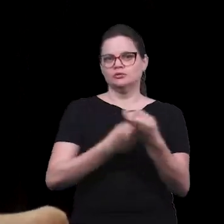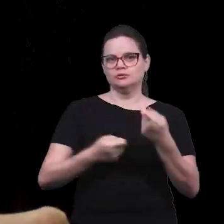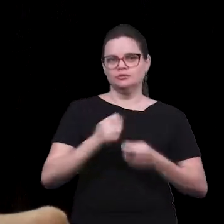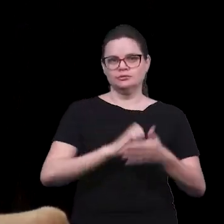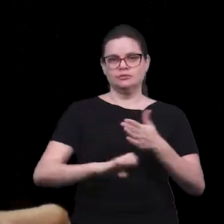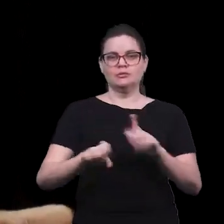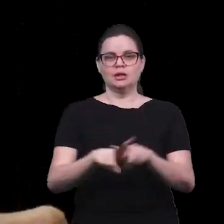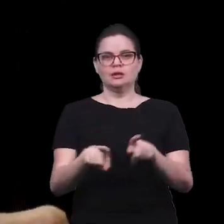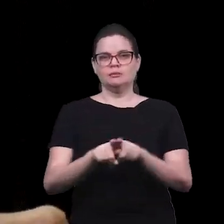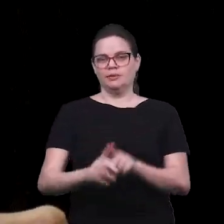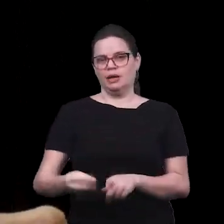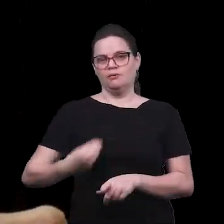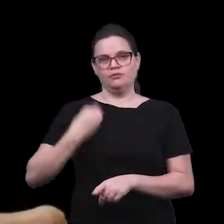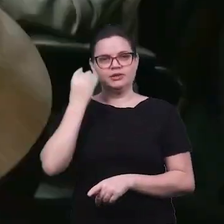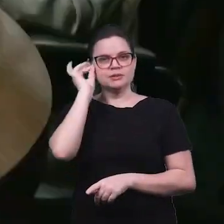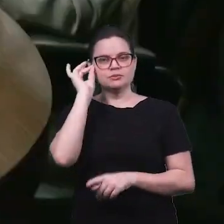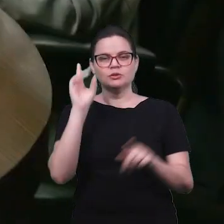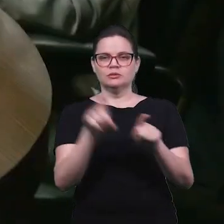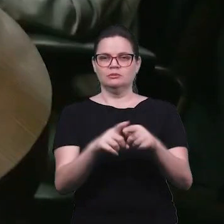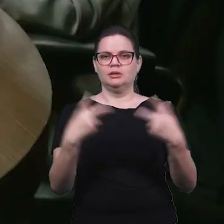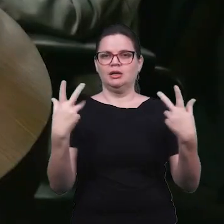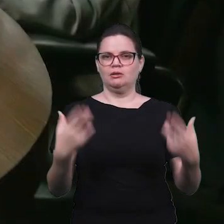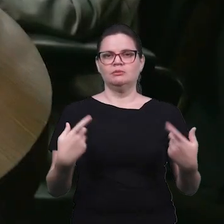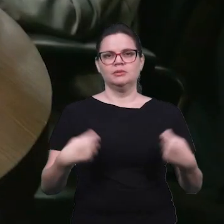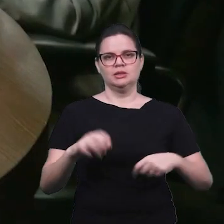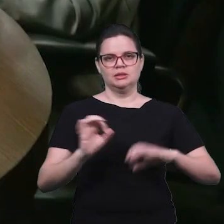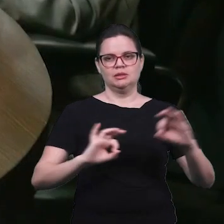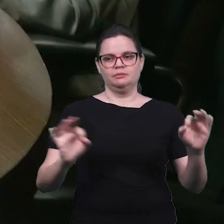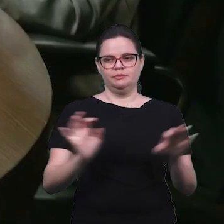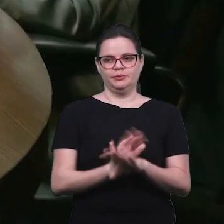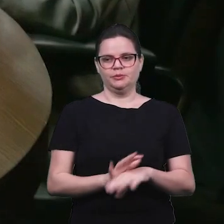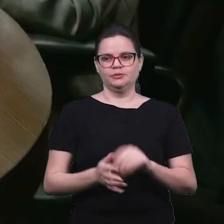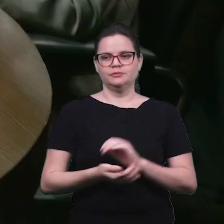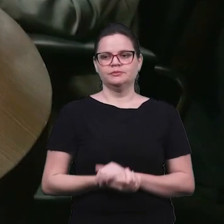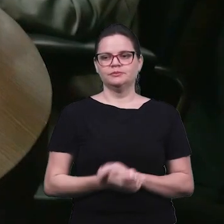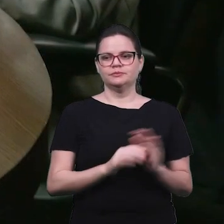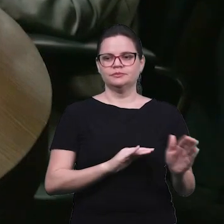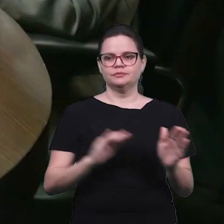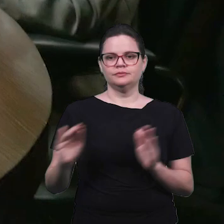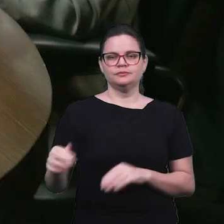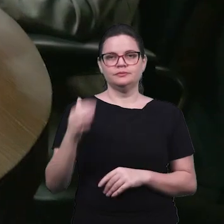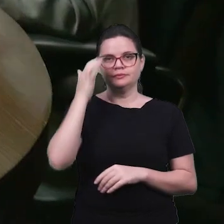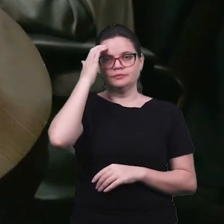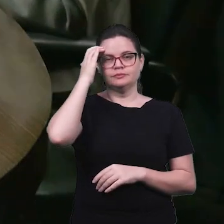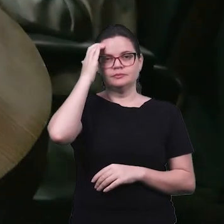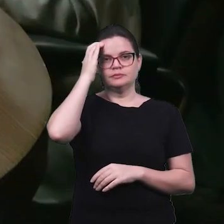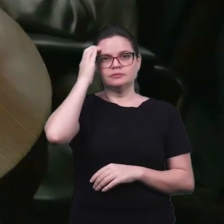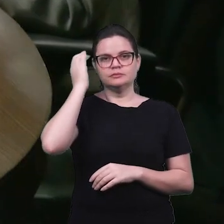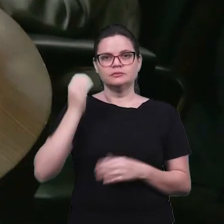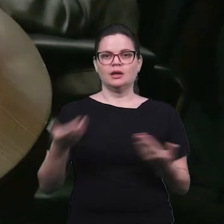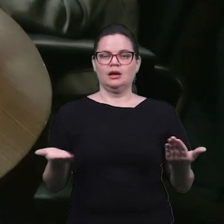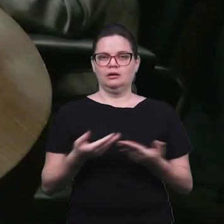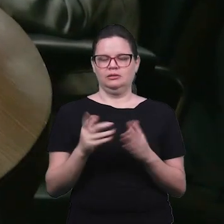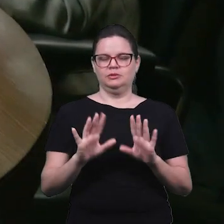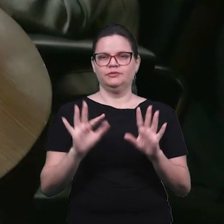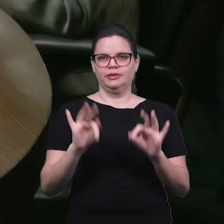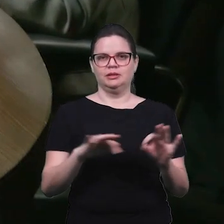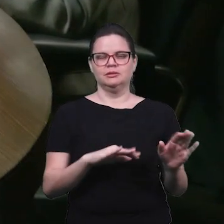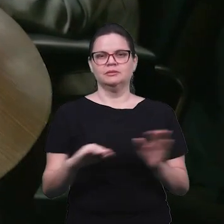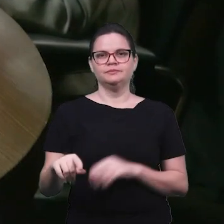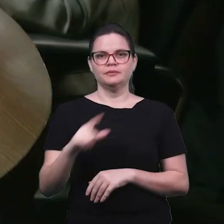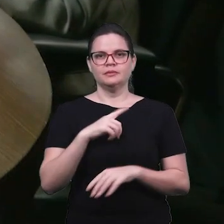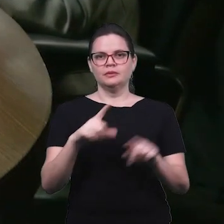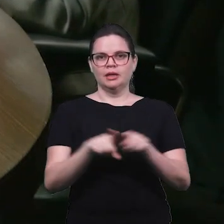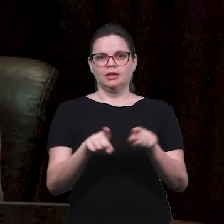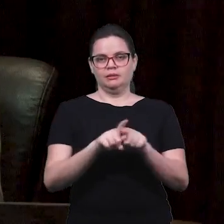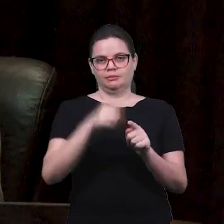se preparar para ambas as situações. É isso mesmo. Então, só da minha parte aqui, para encerrar, há aqueles que